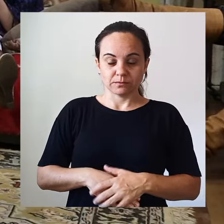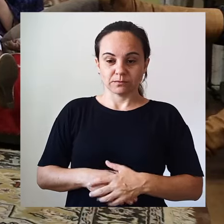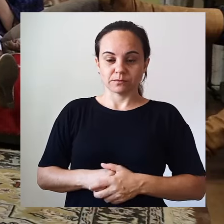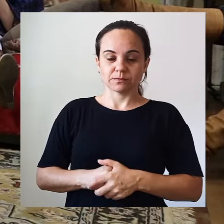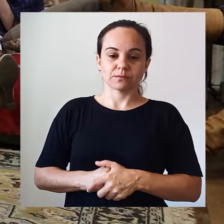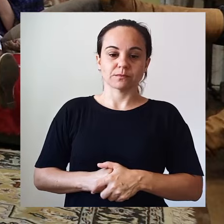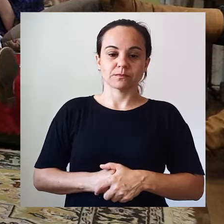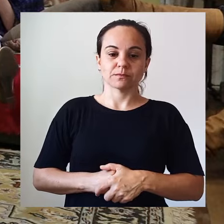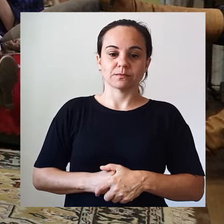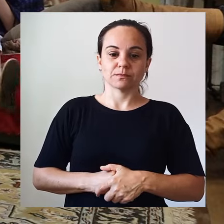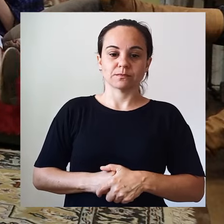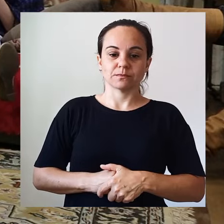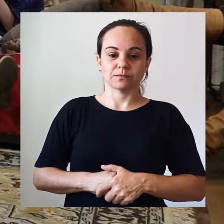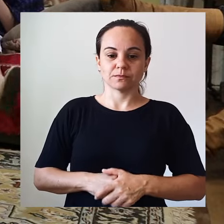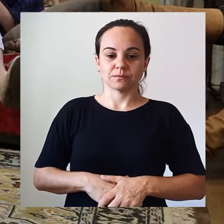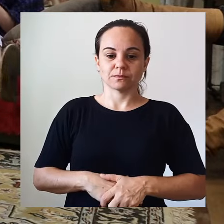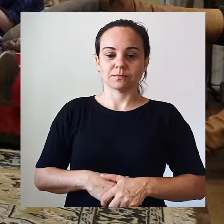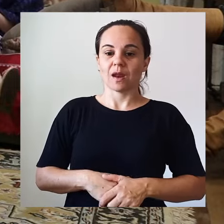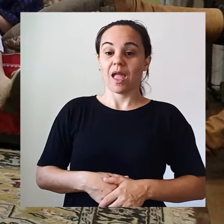No